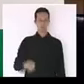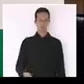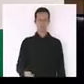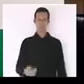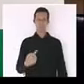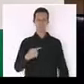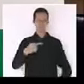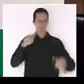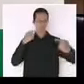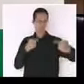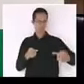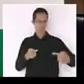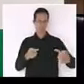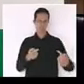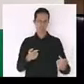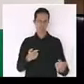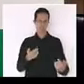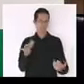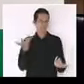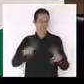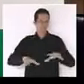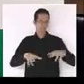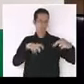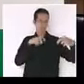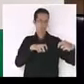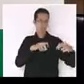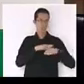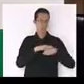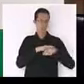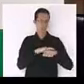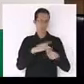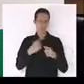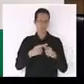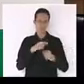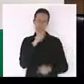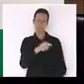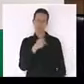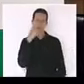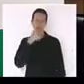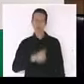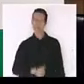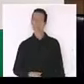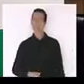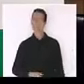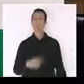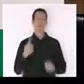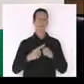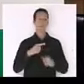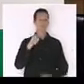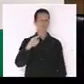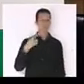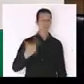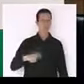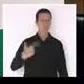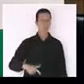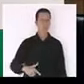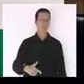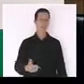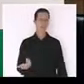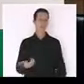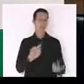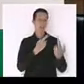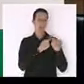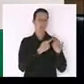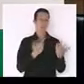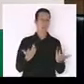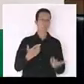mulher, não. Não debate porque não tem competência para discutir com uma mulher. Porque eu e a deputada Ana